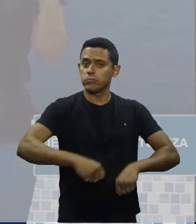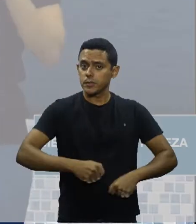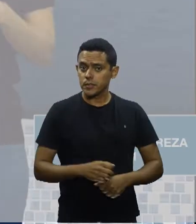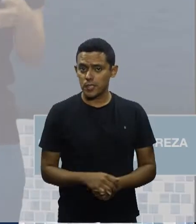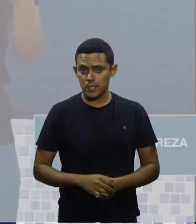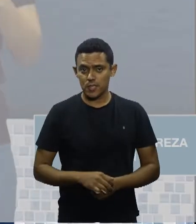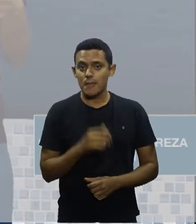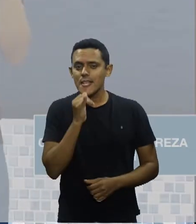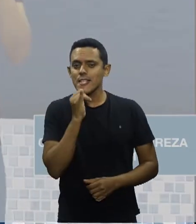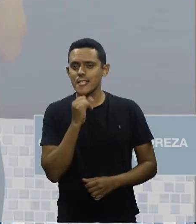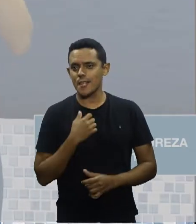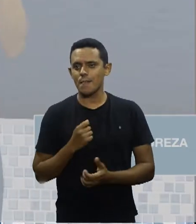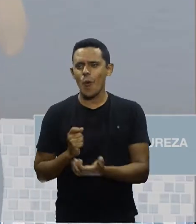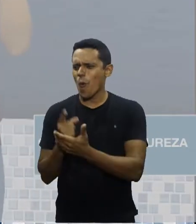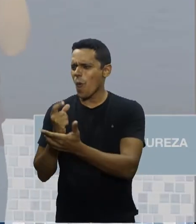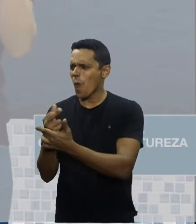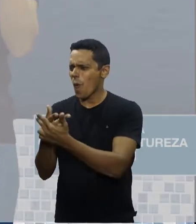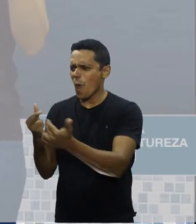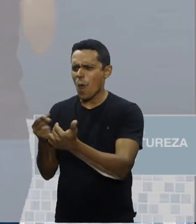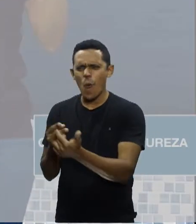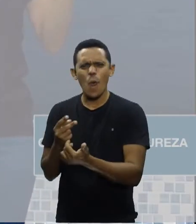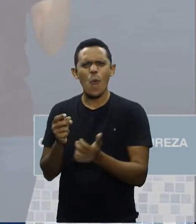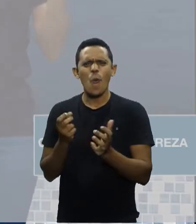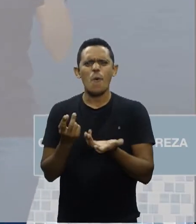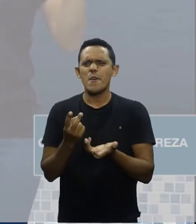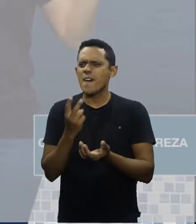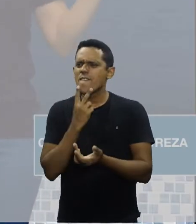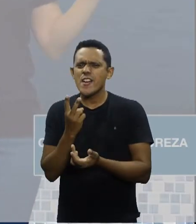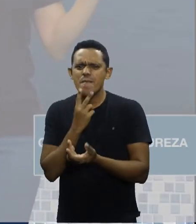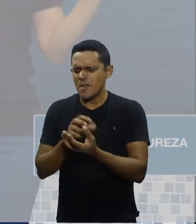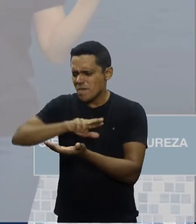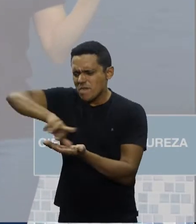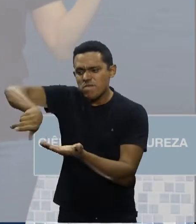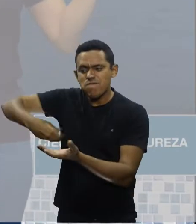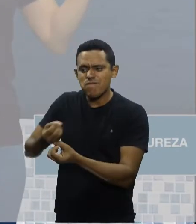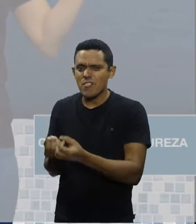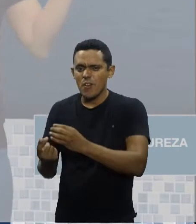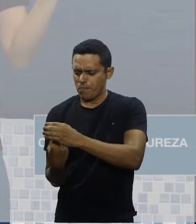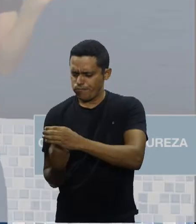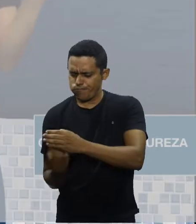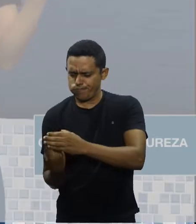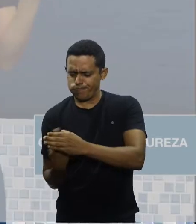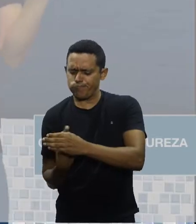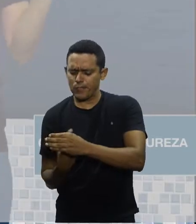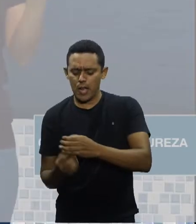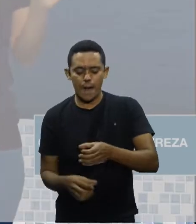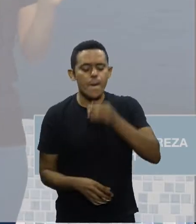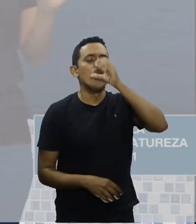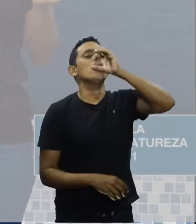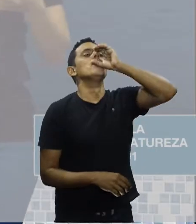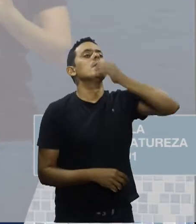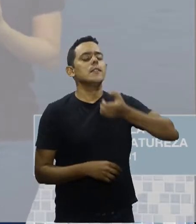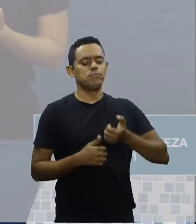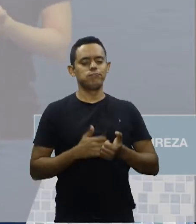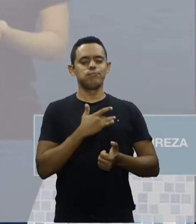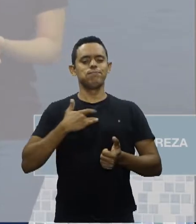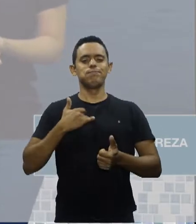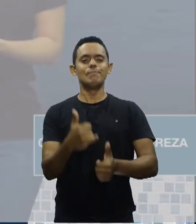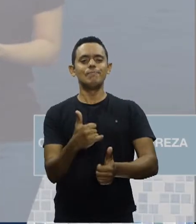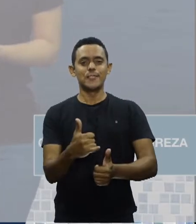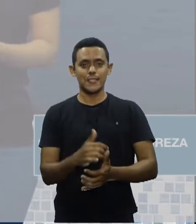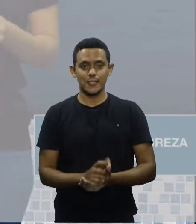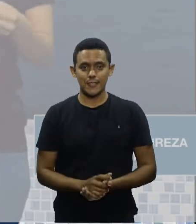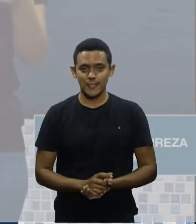vitamina, vai lá na farmácia, compra um monte de vitamina, toma vitamina, toma vitamina e pronto, já estou, né? Com o meu sistema imunológico fortalecido. Não, a